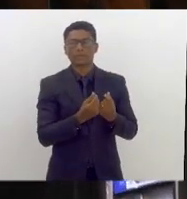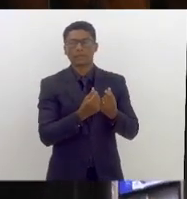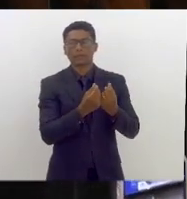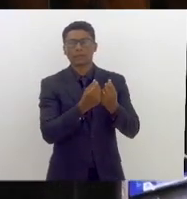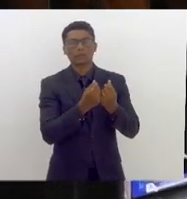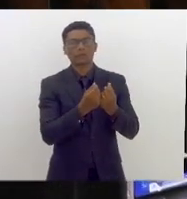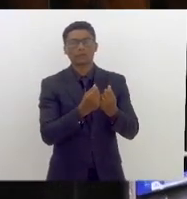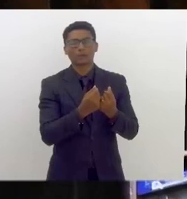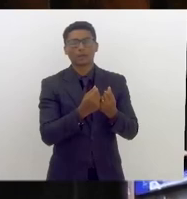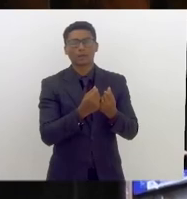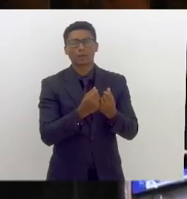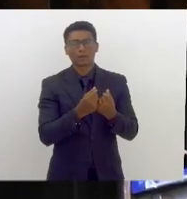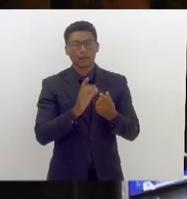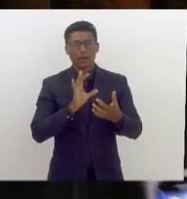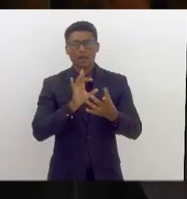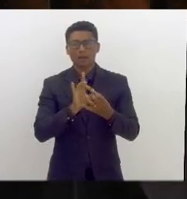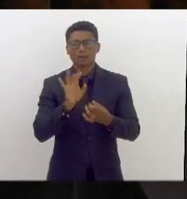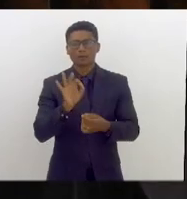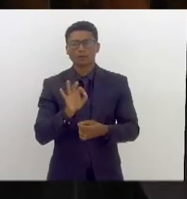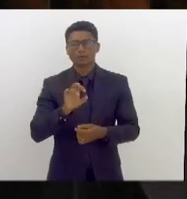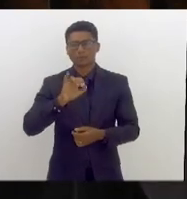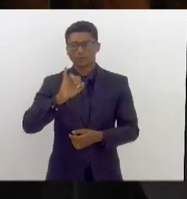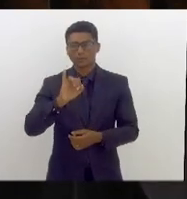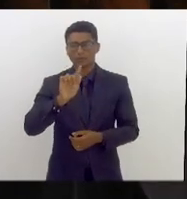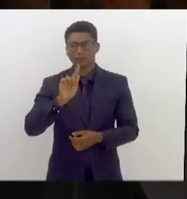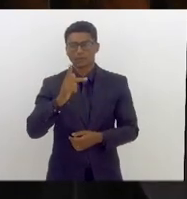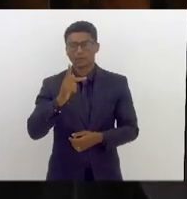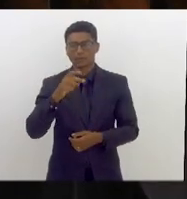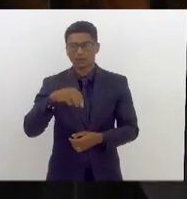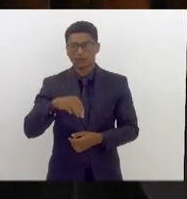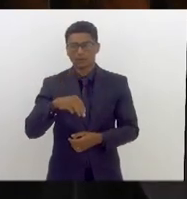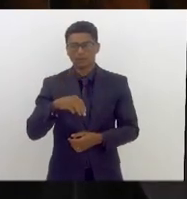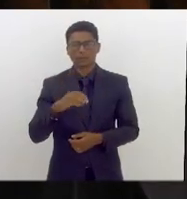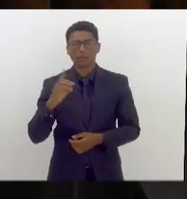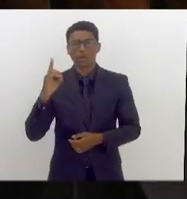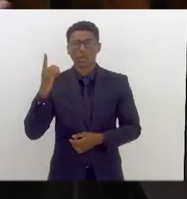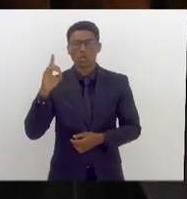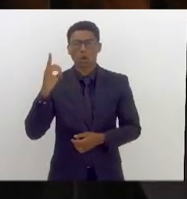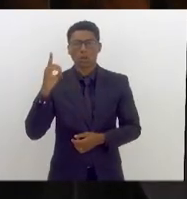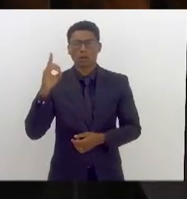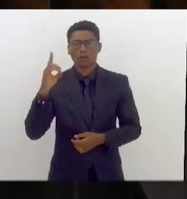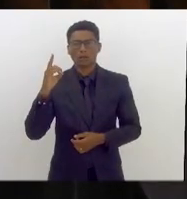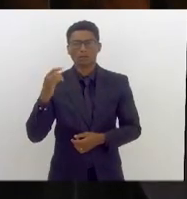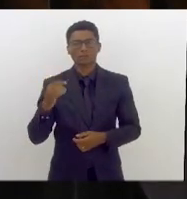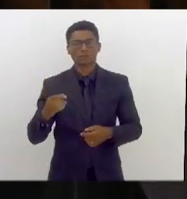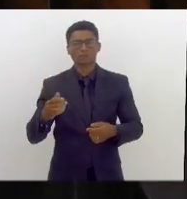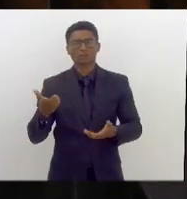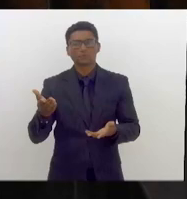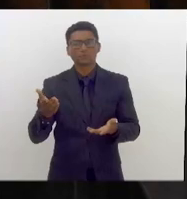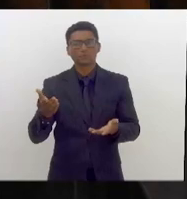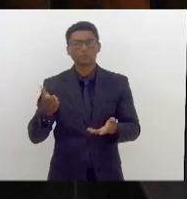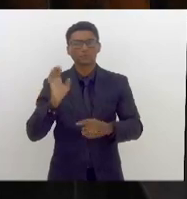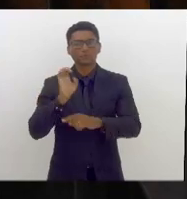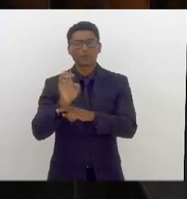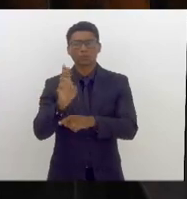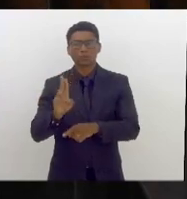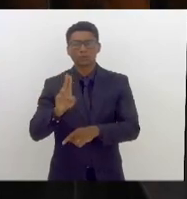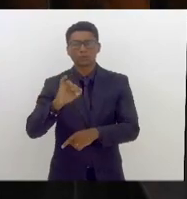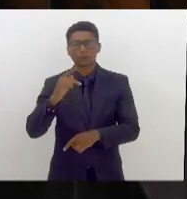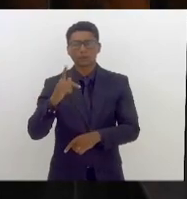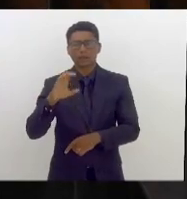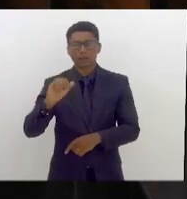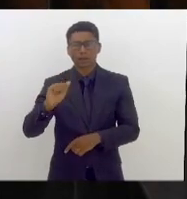o IGPM. O IGPM é dolarizado. Em tudo o Estado usa o IPCA. mas no contrato